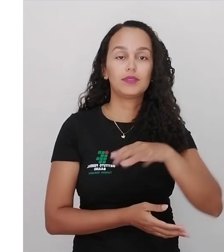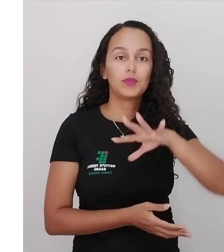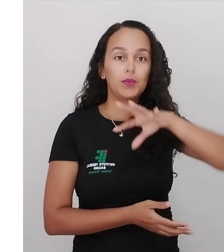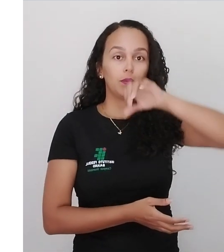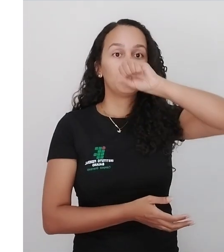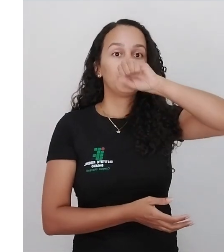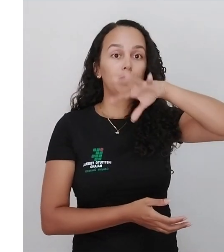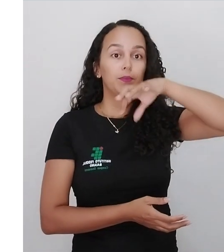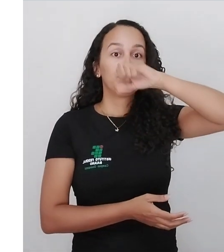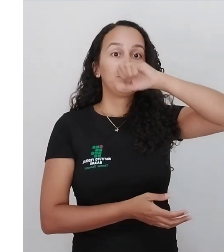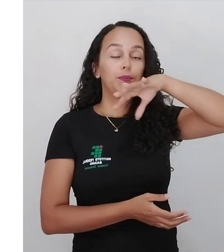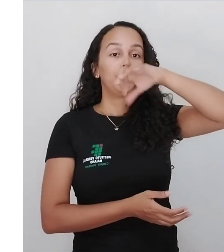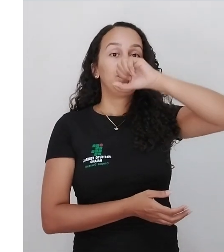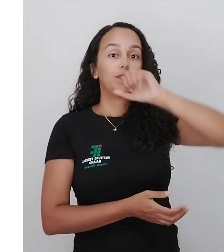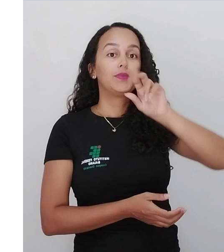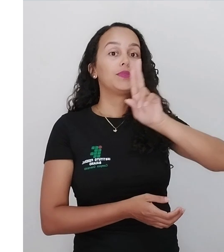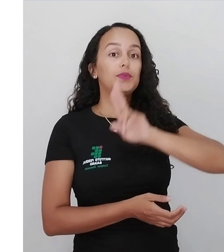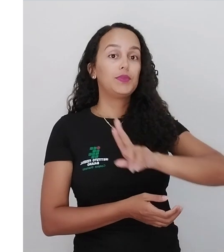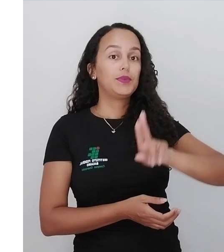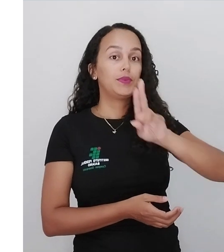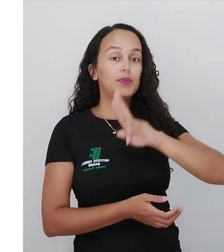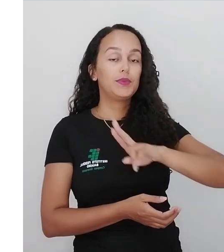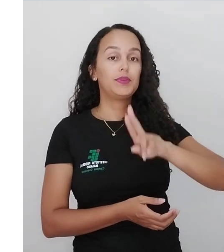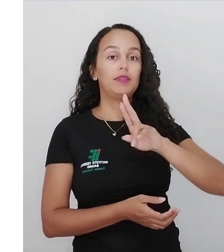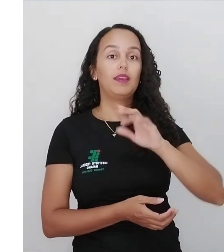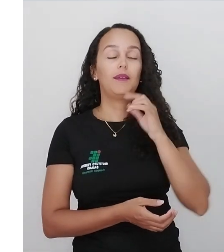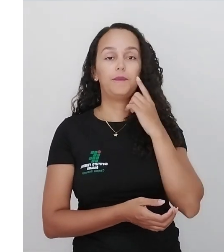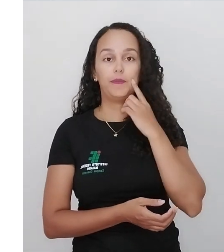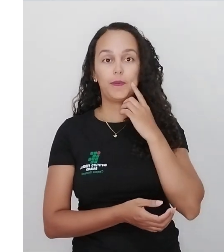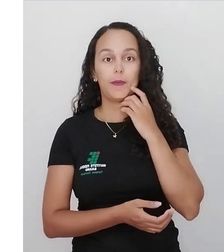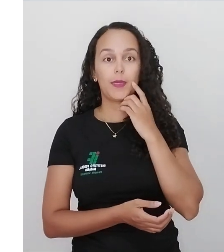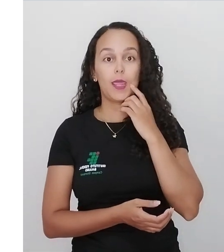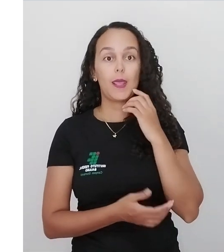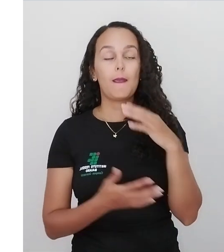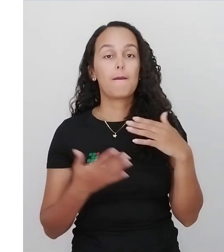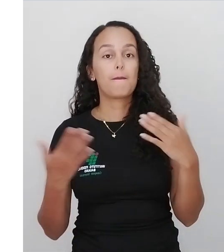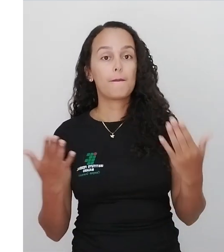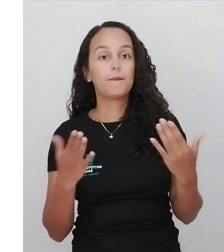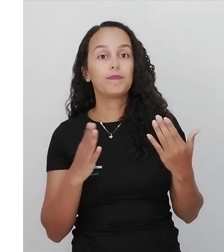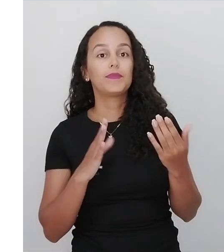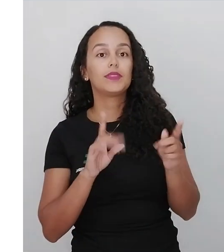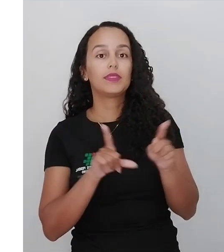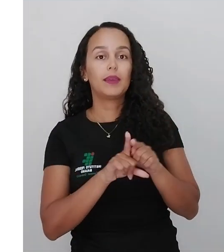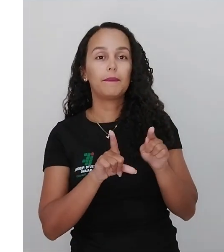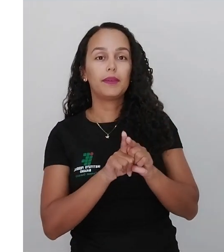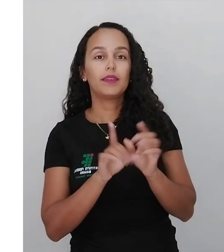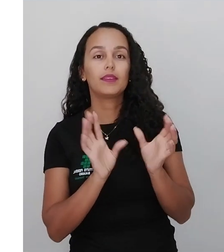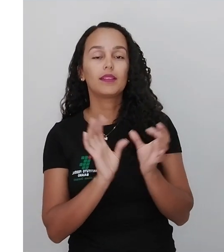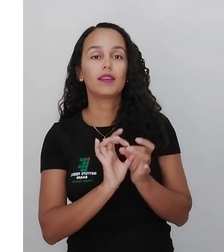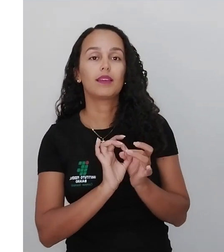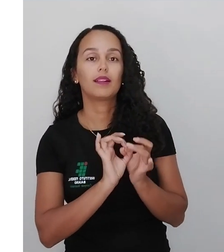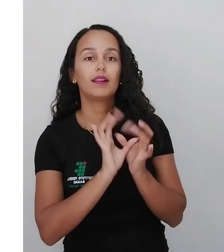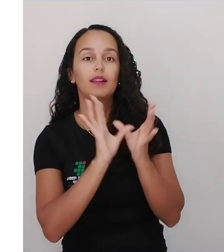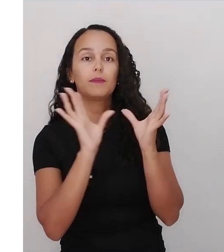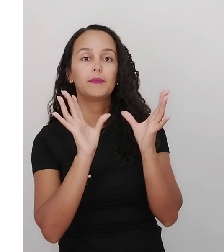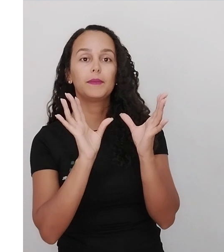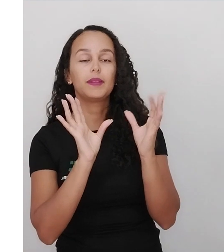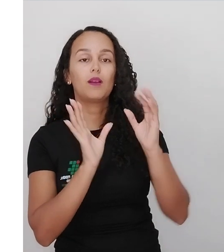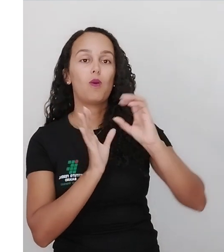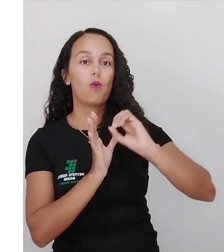a liberar oxigênio e também a consumir oxigênio, né? Então, os